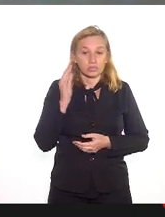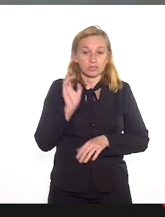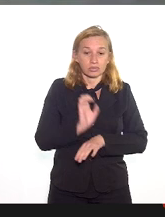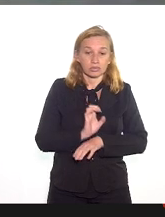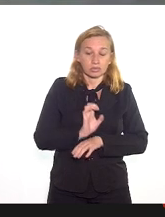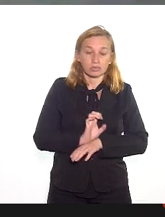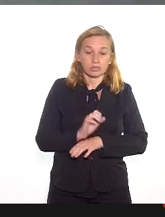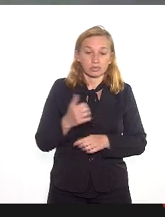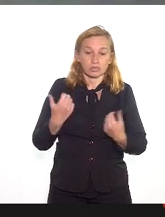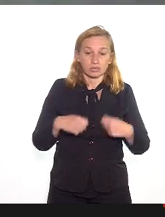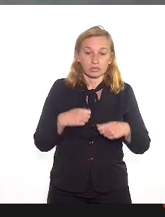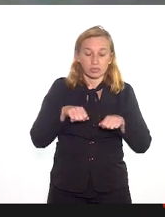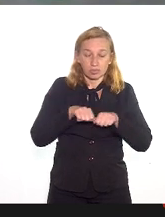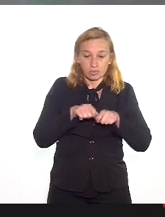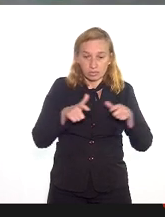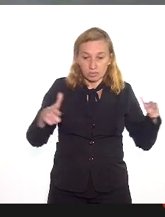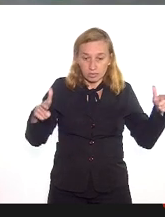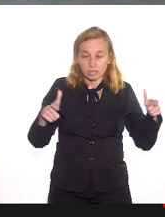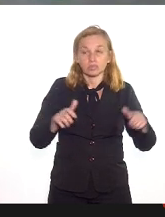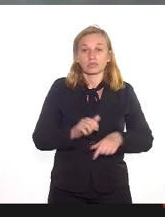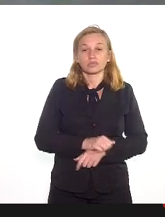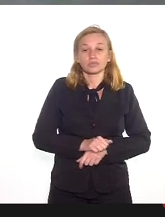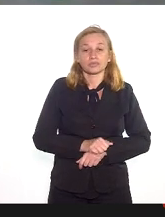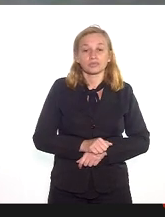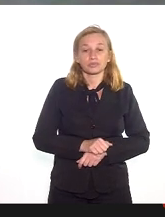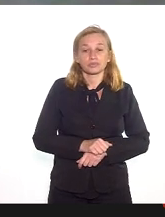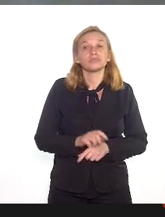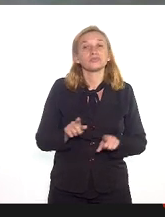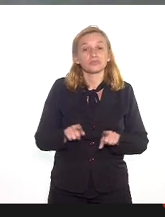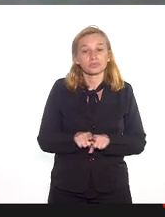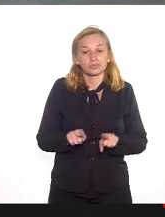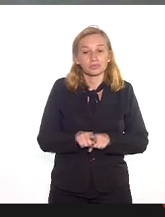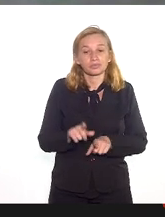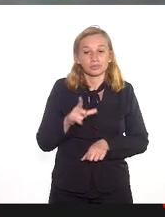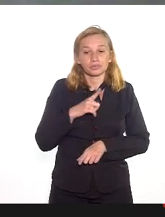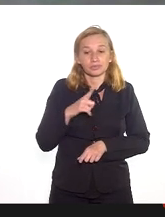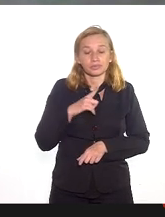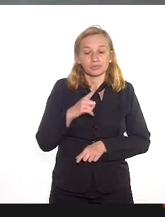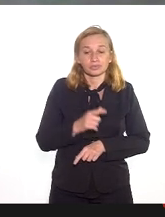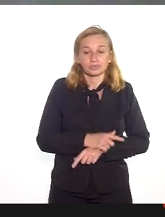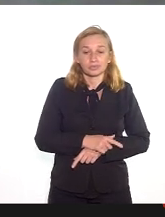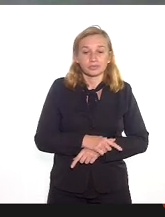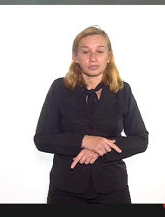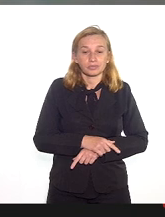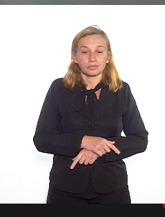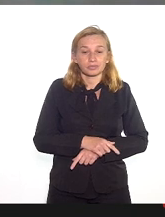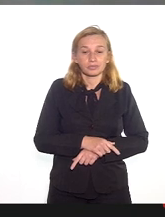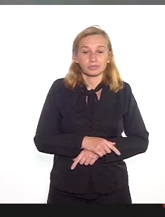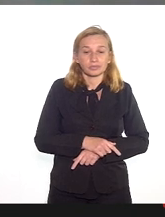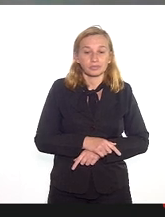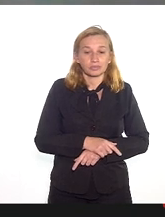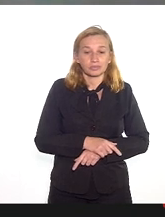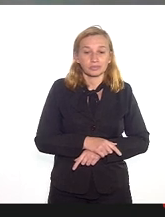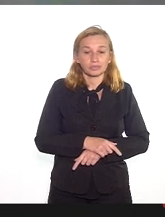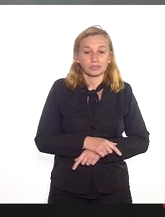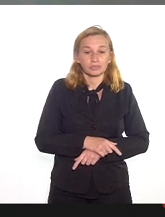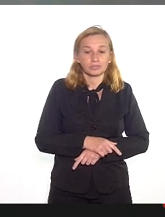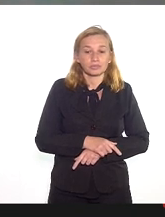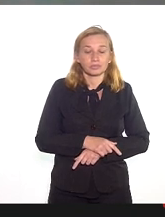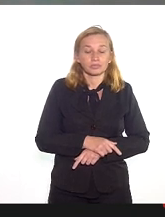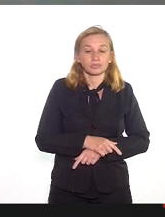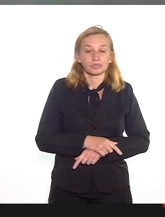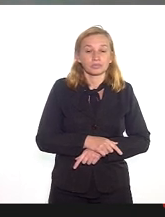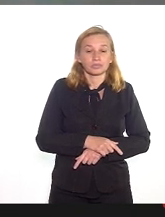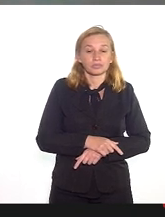ser ampliada. Tivemos também, da época que havia um PROMIP